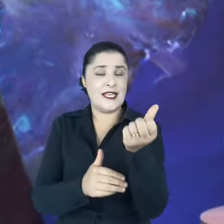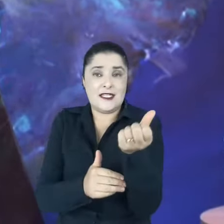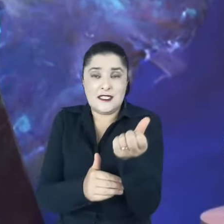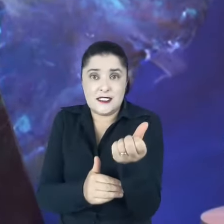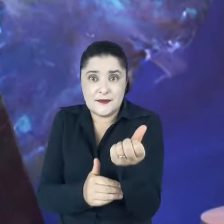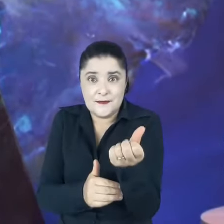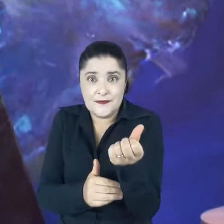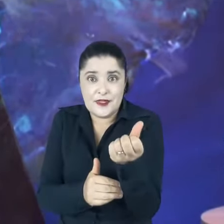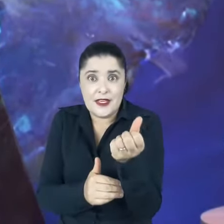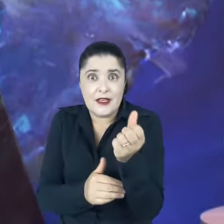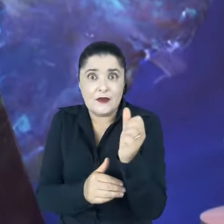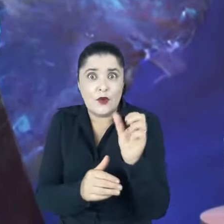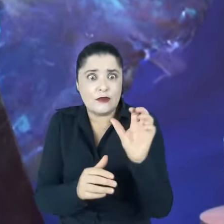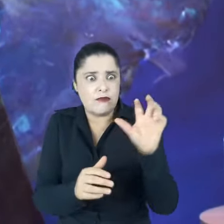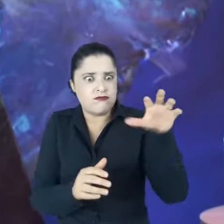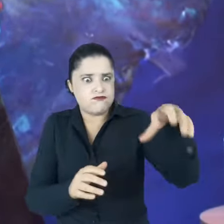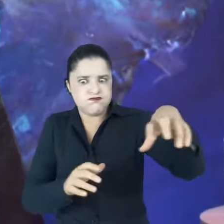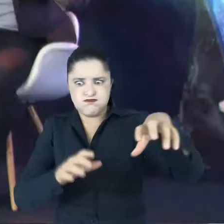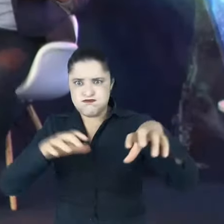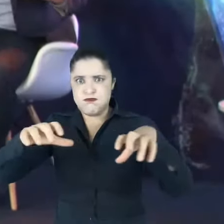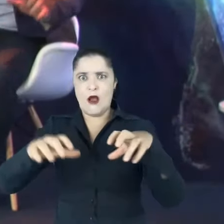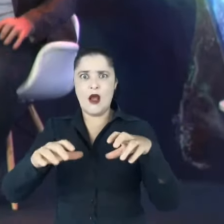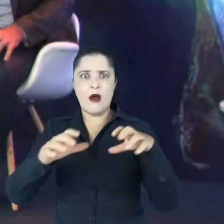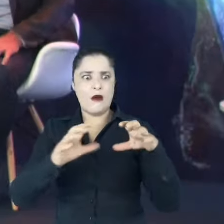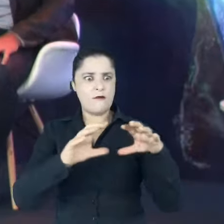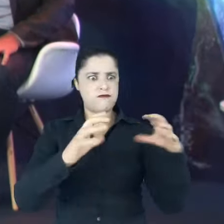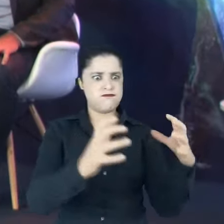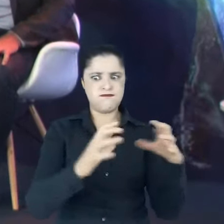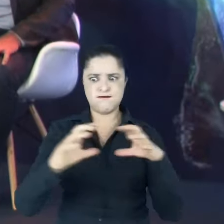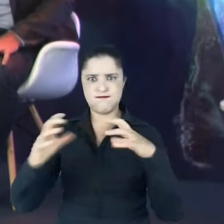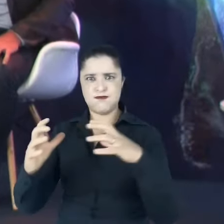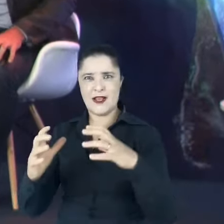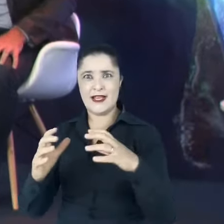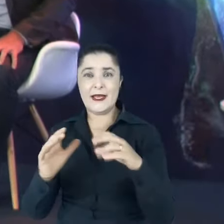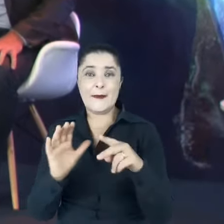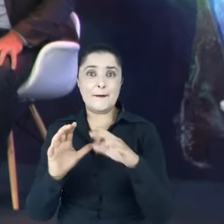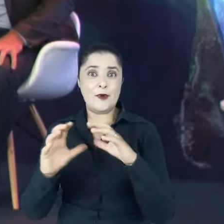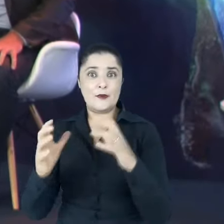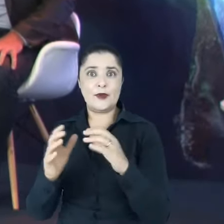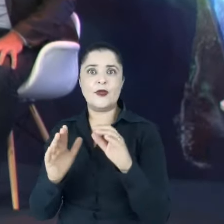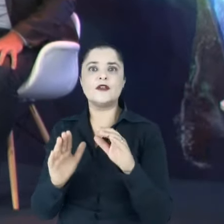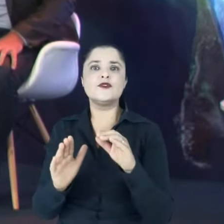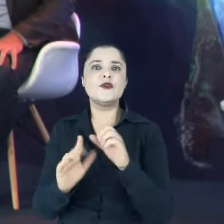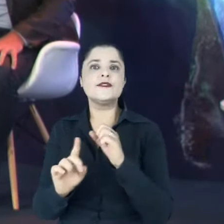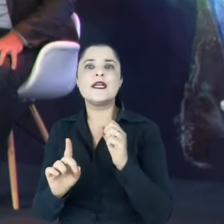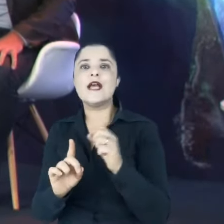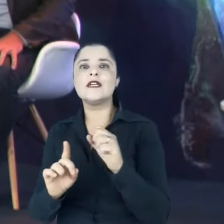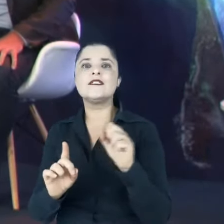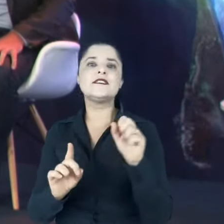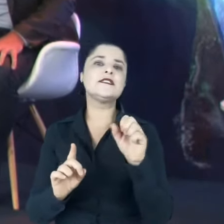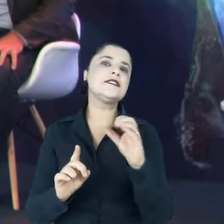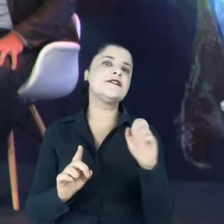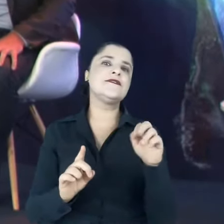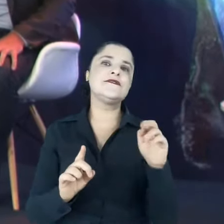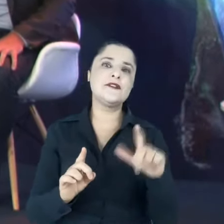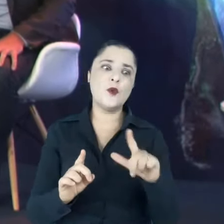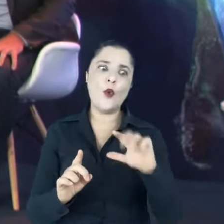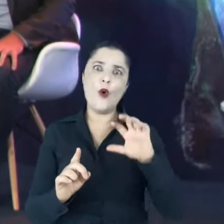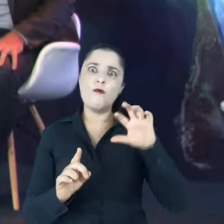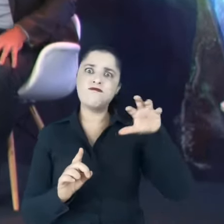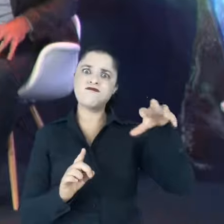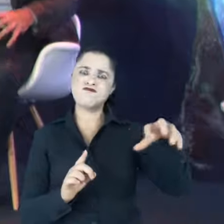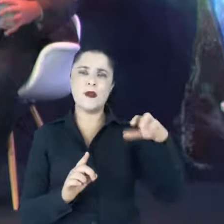pavilhões, gente. Um pavilhão da sociedade civil e um outro pavilhão. Muito importante